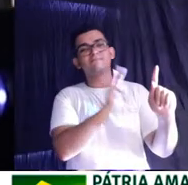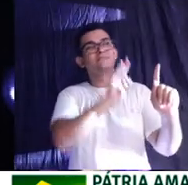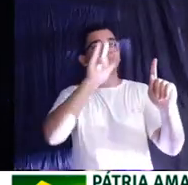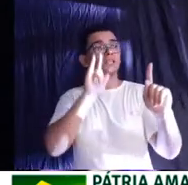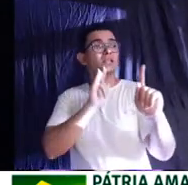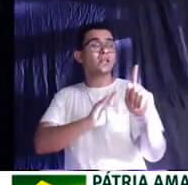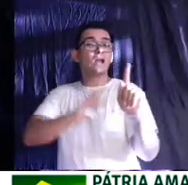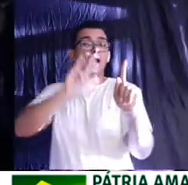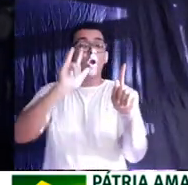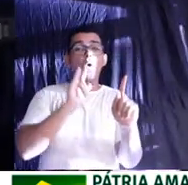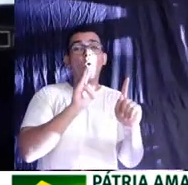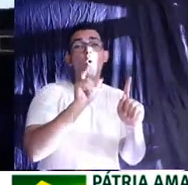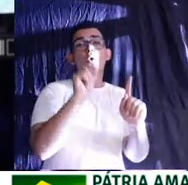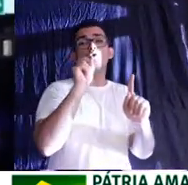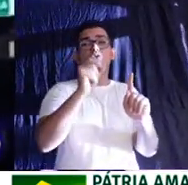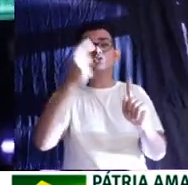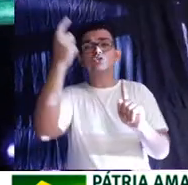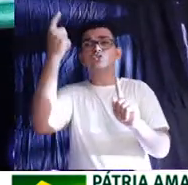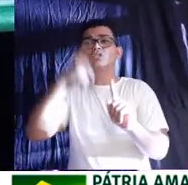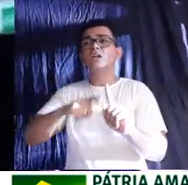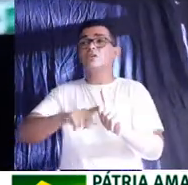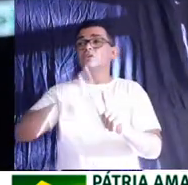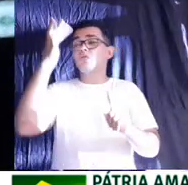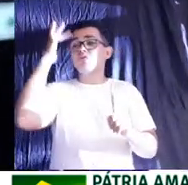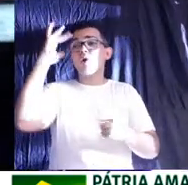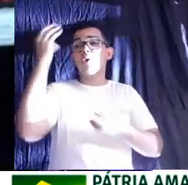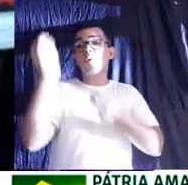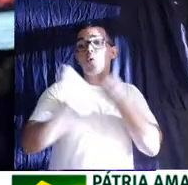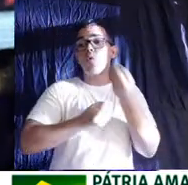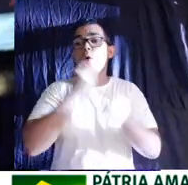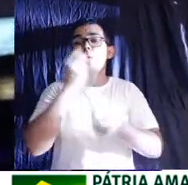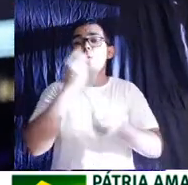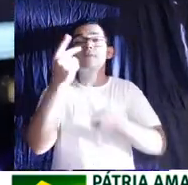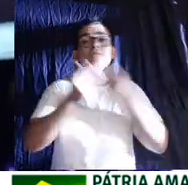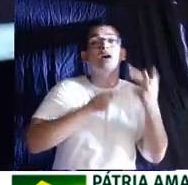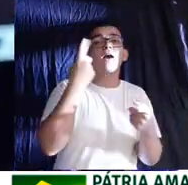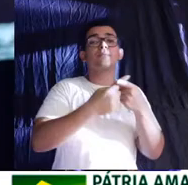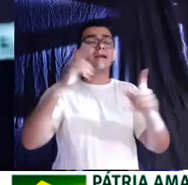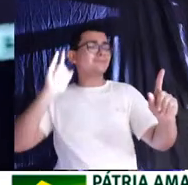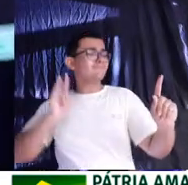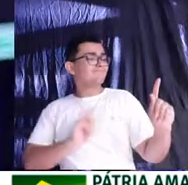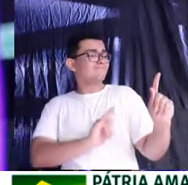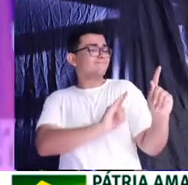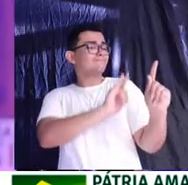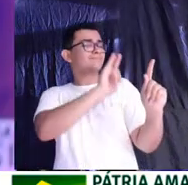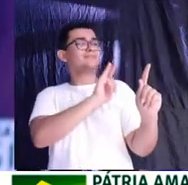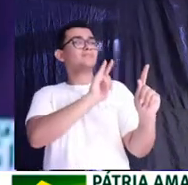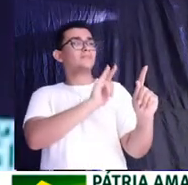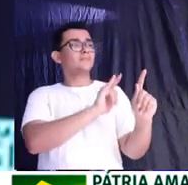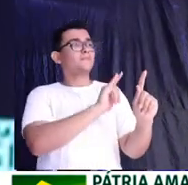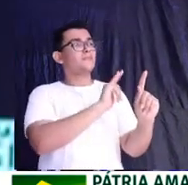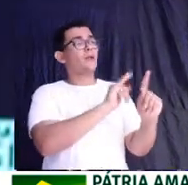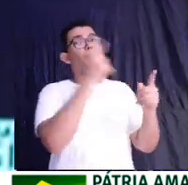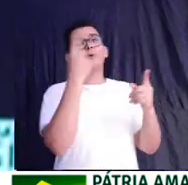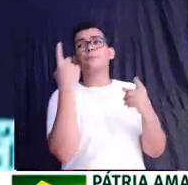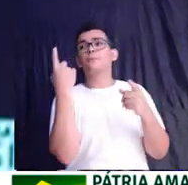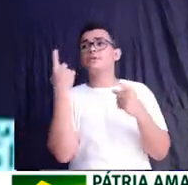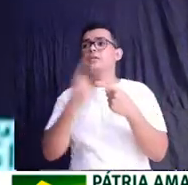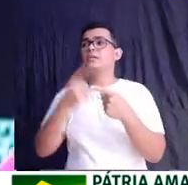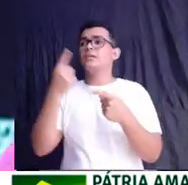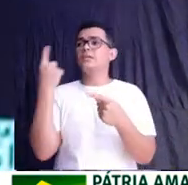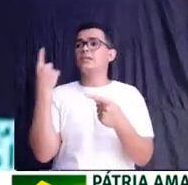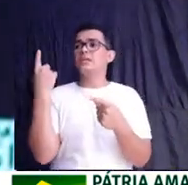e é paixão que não tem fim, dou a vida por um beijo e quero